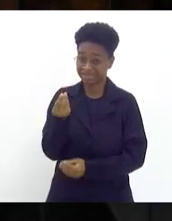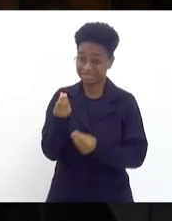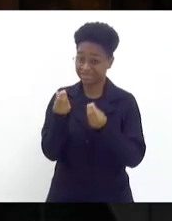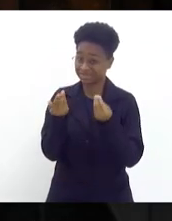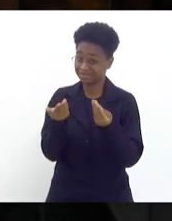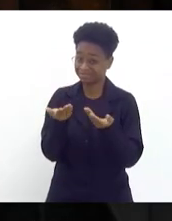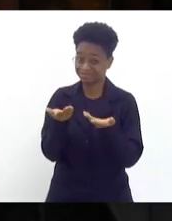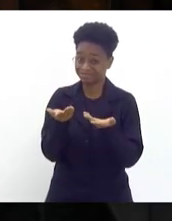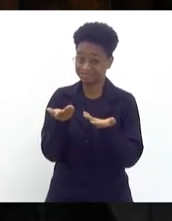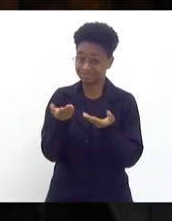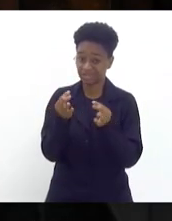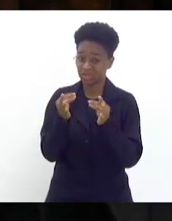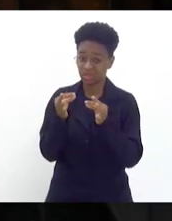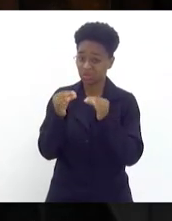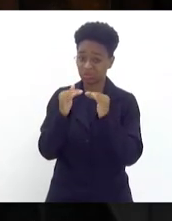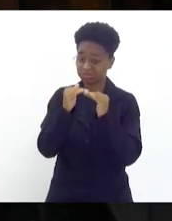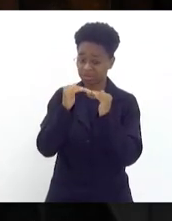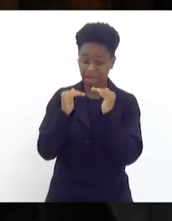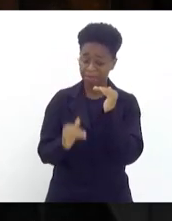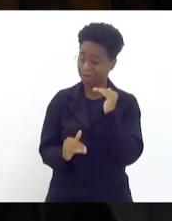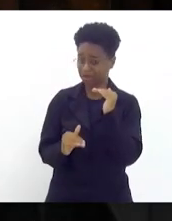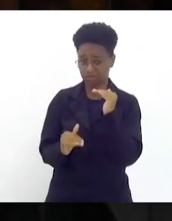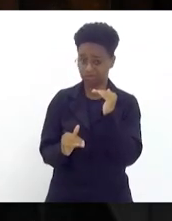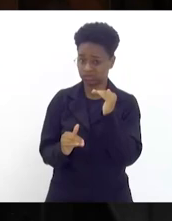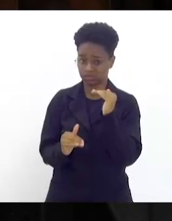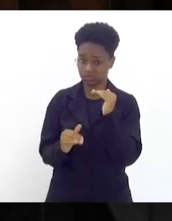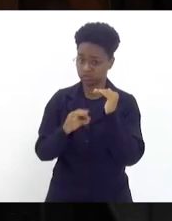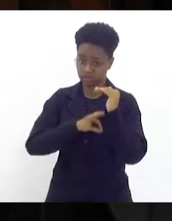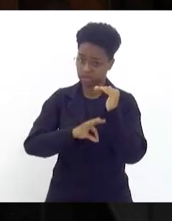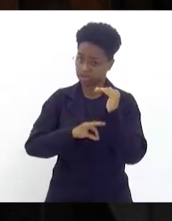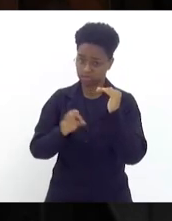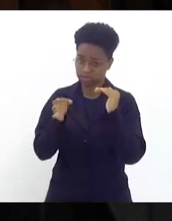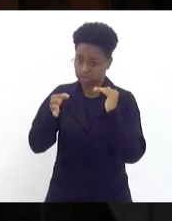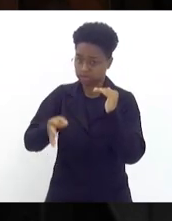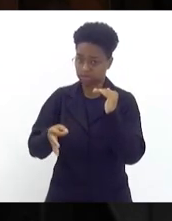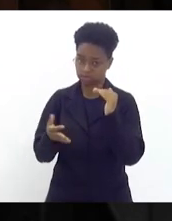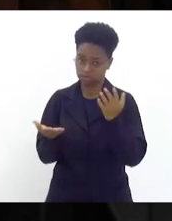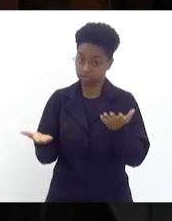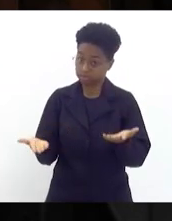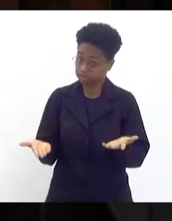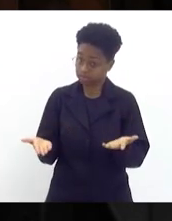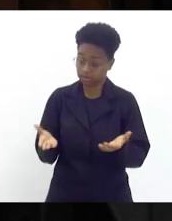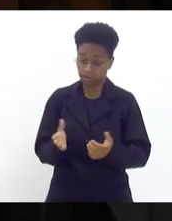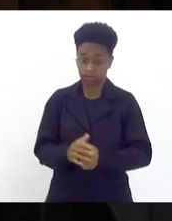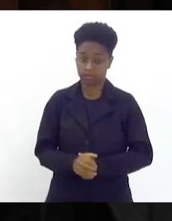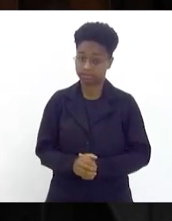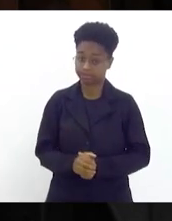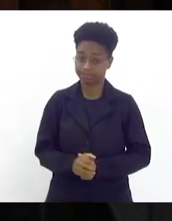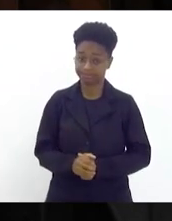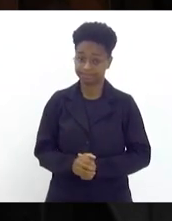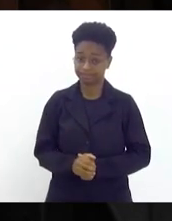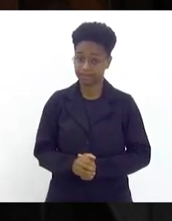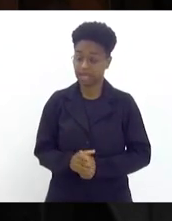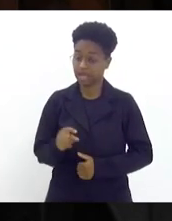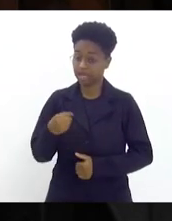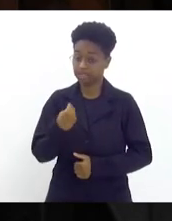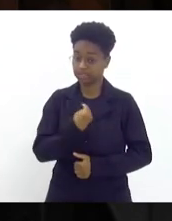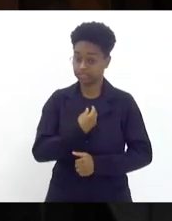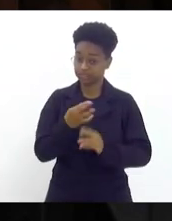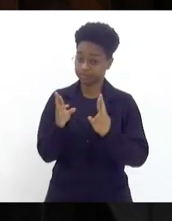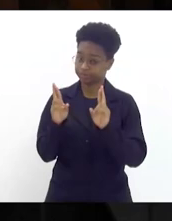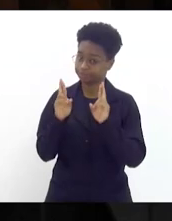todos muito abaixo do que deveria então a gente espera